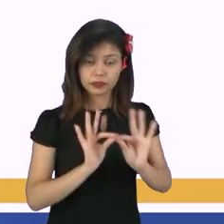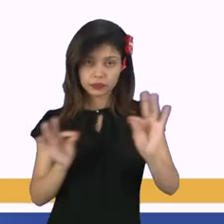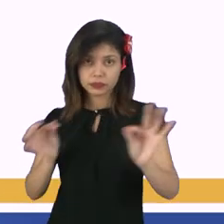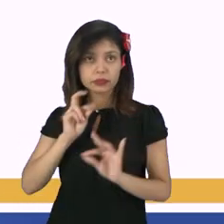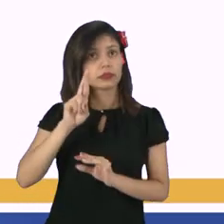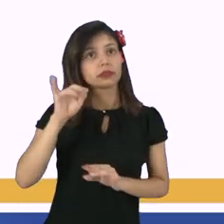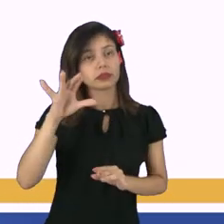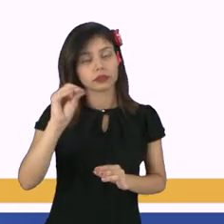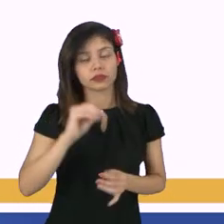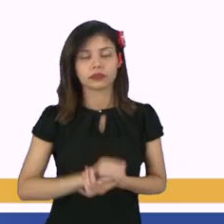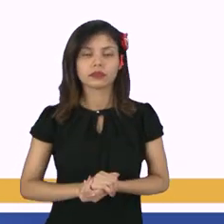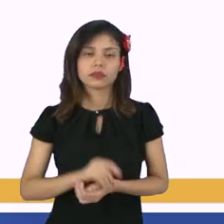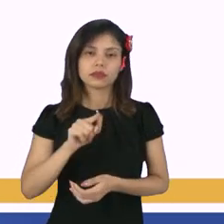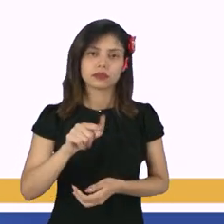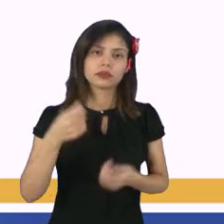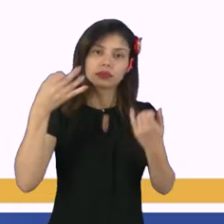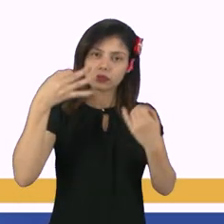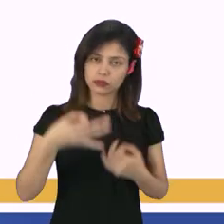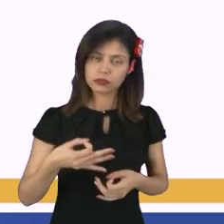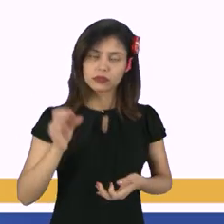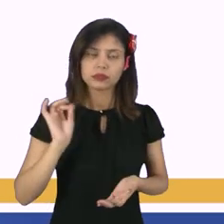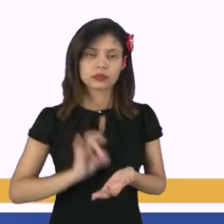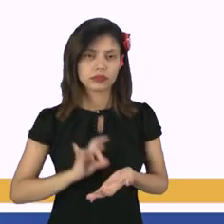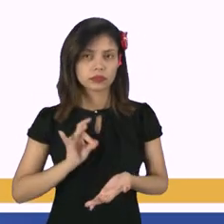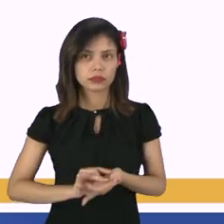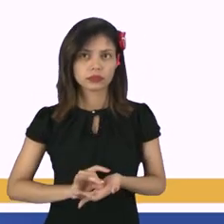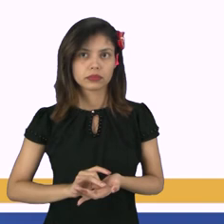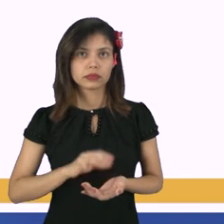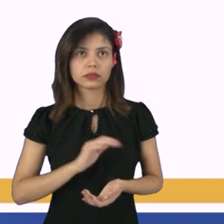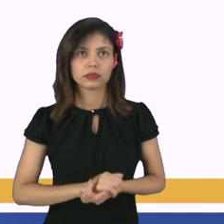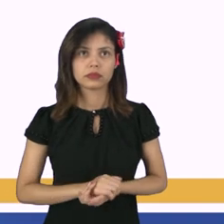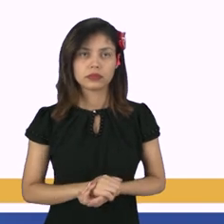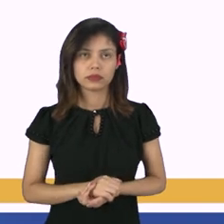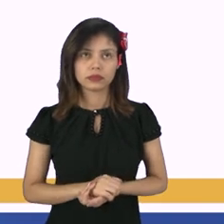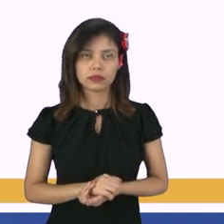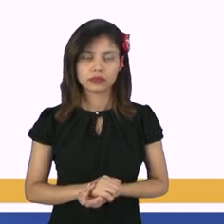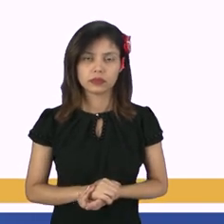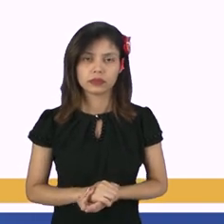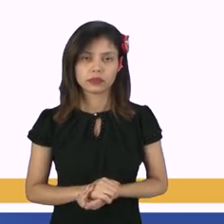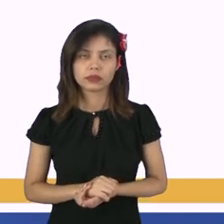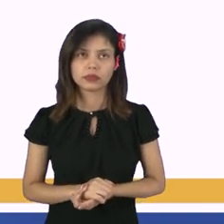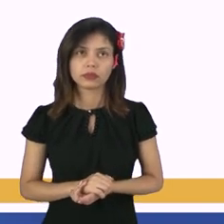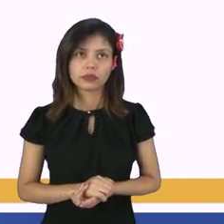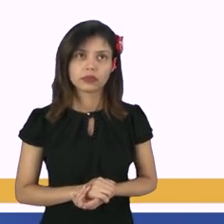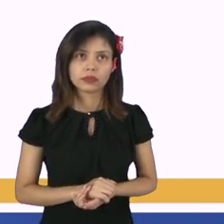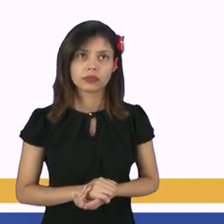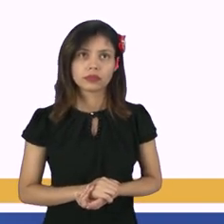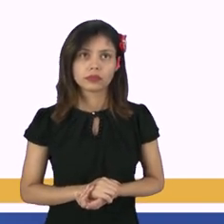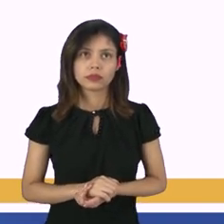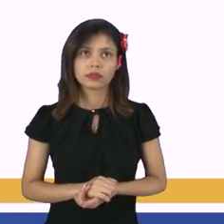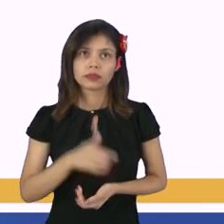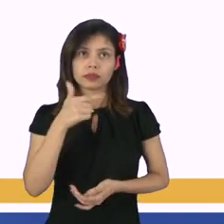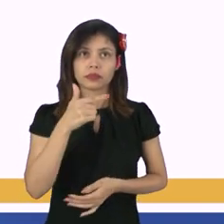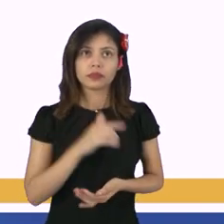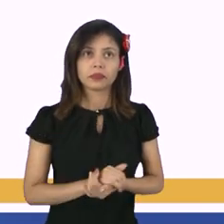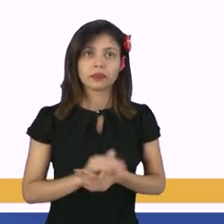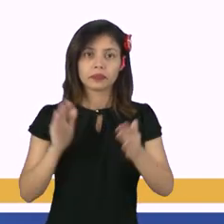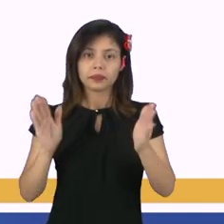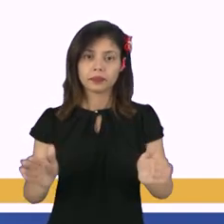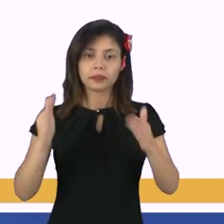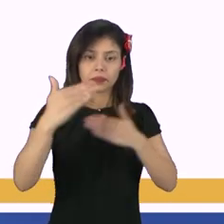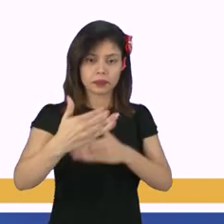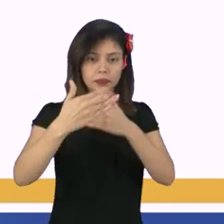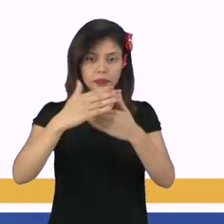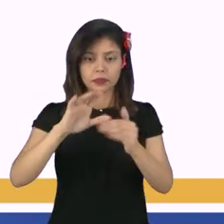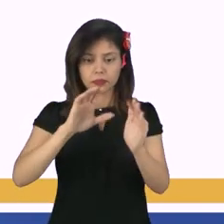raiozinho Então essa definição aí é uma definição bem formal para a esfera mas é e são correta Ok dois o